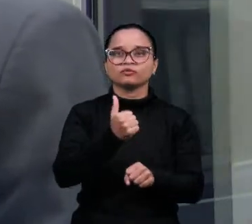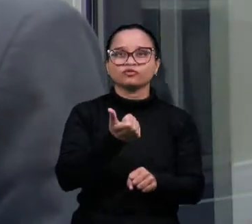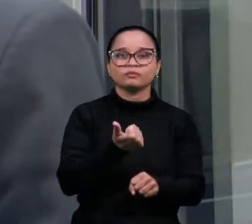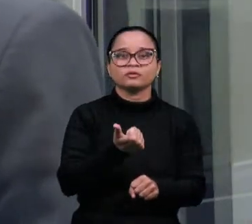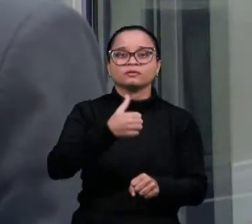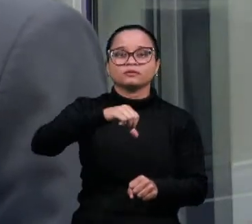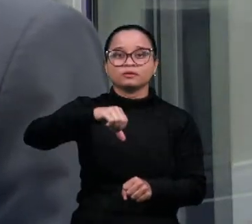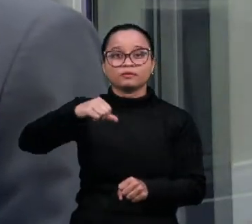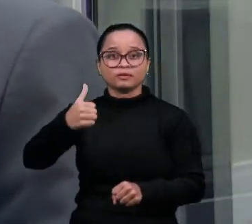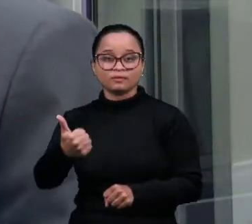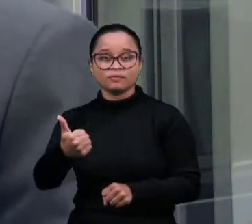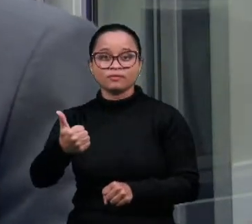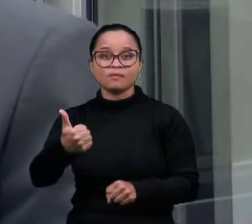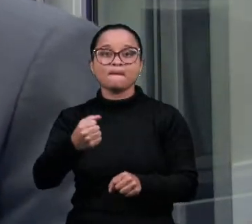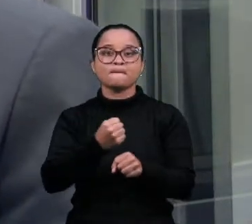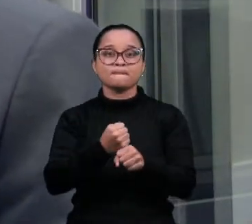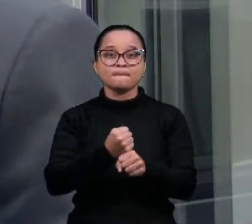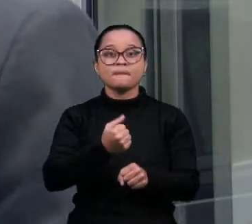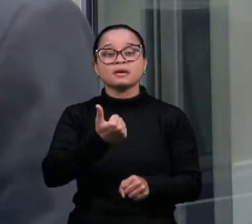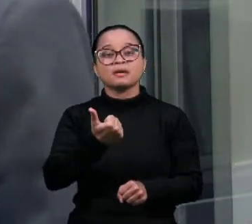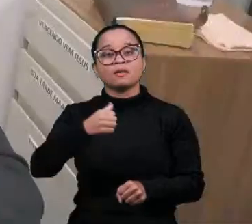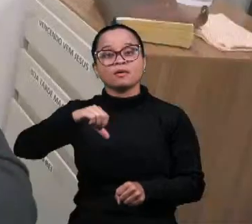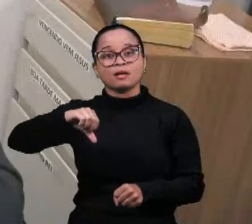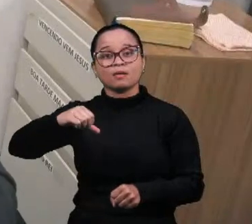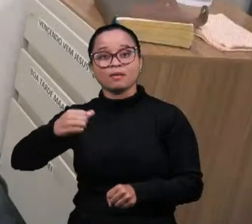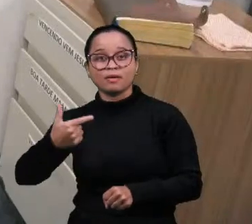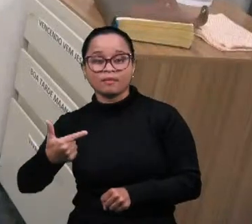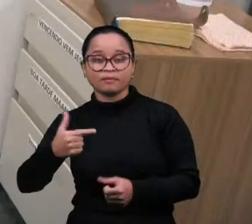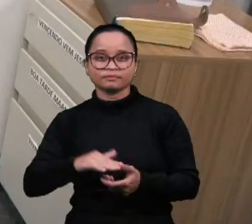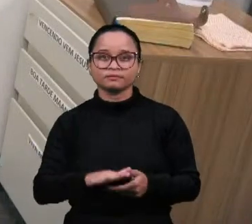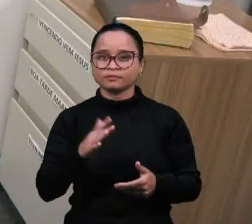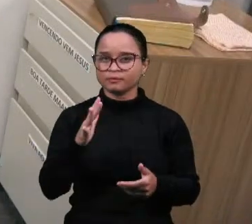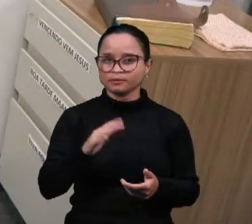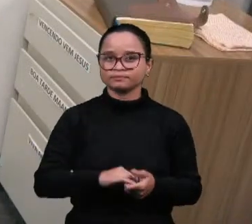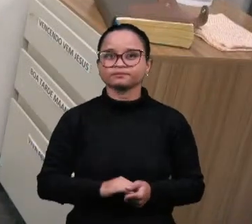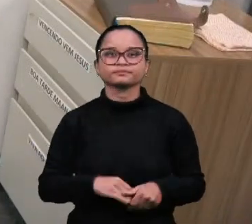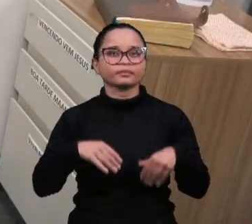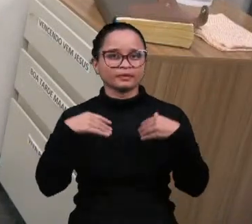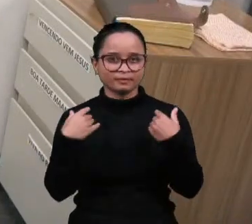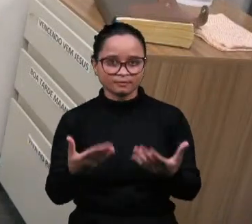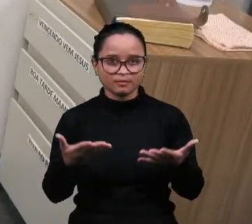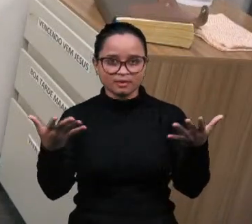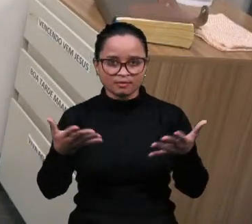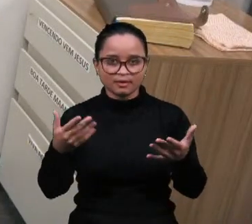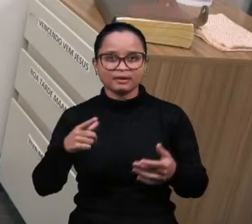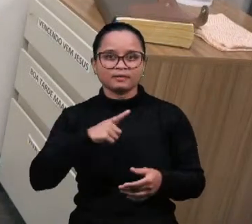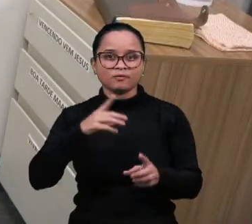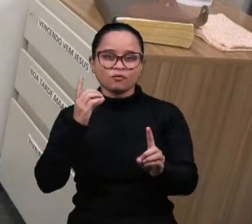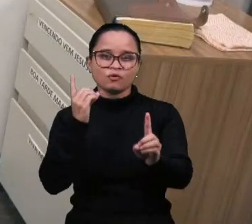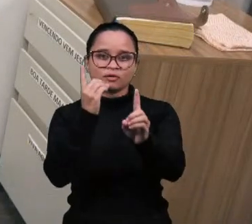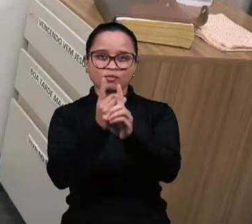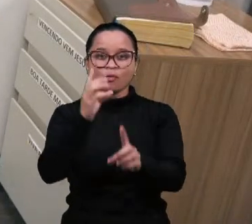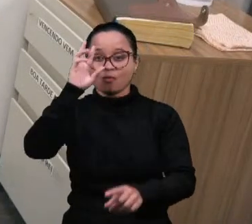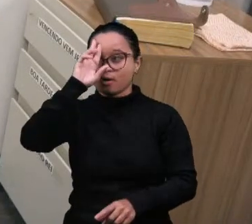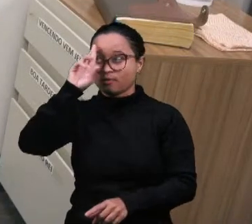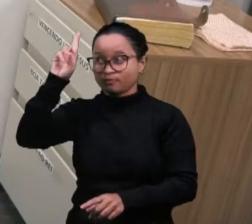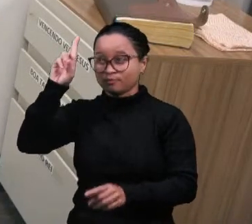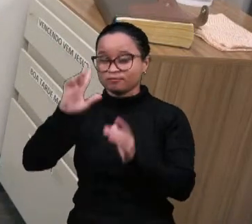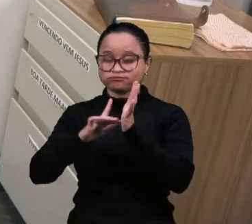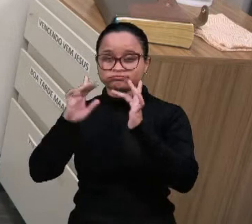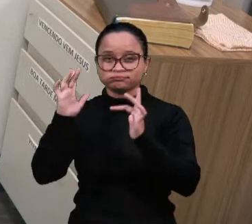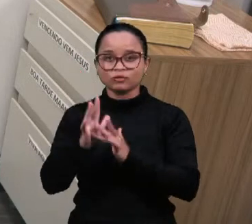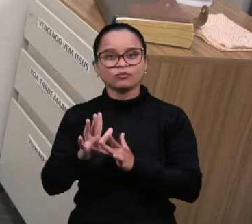mais ou menos, aproximadamente. Aí veio então esse encontro com o Senhor Jesus como um jovem, né?